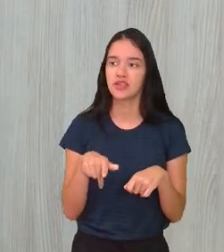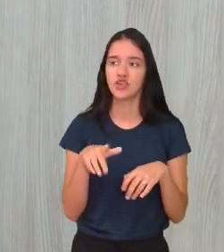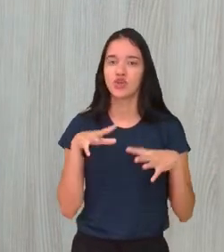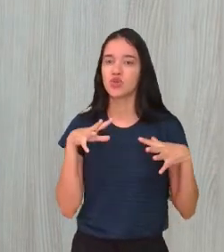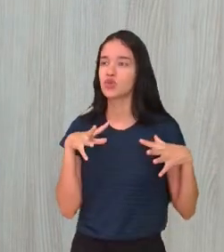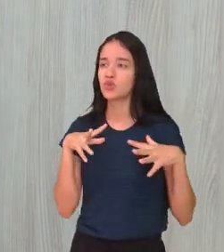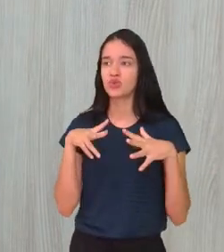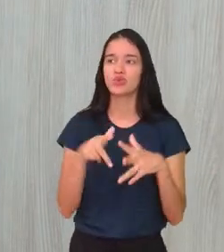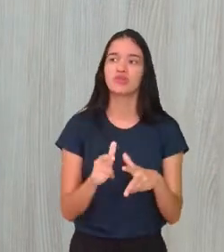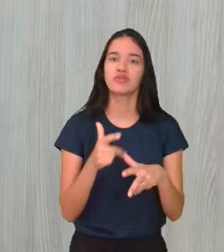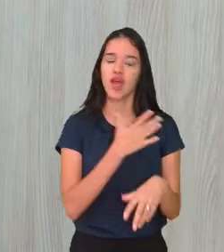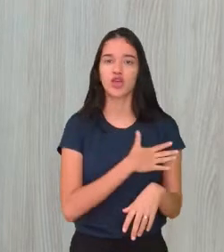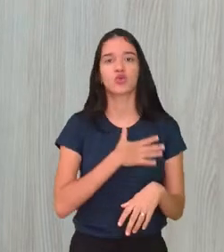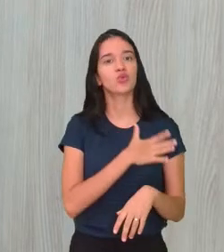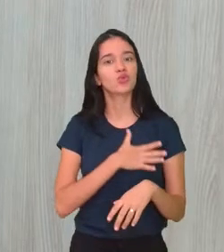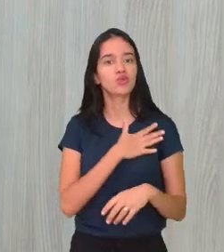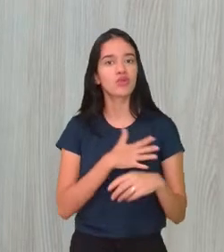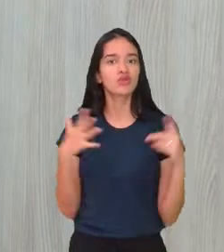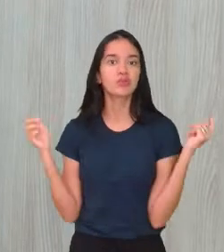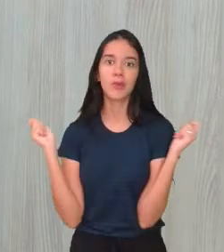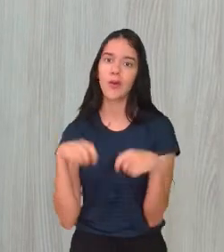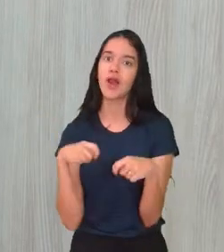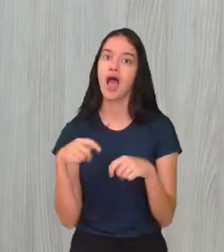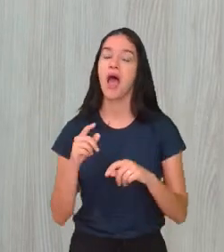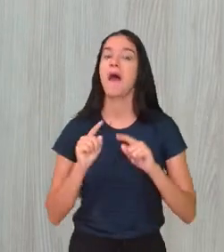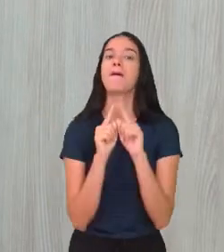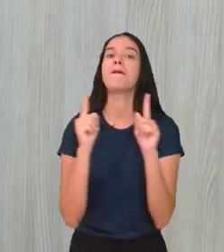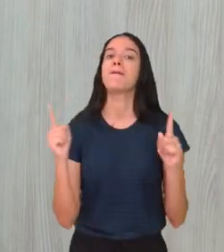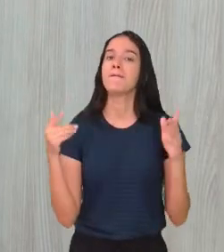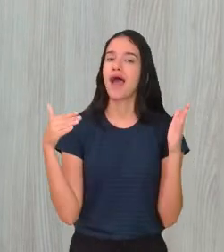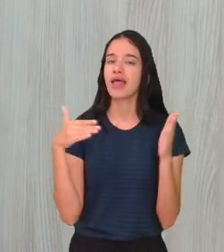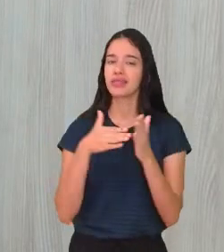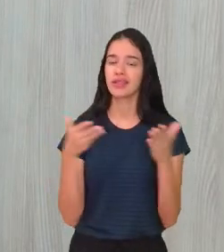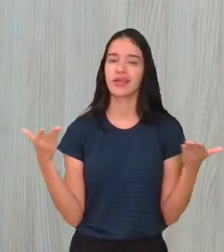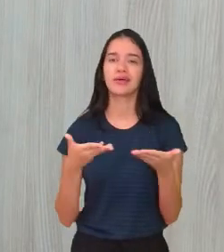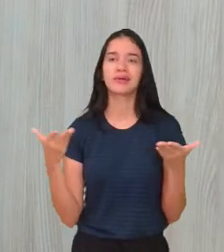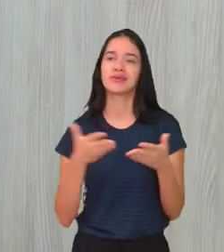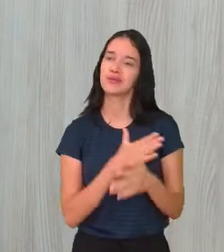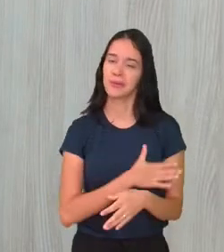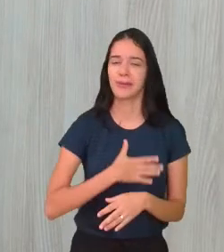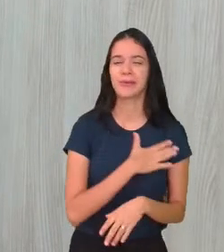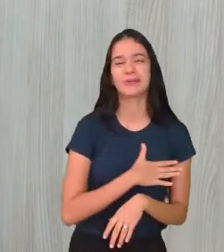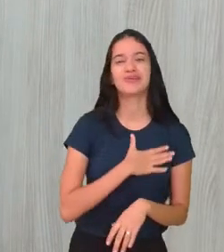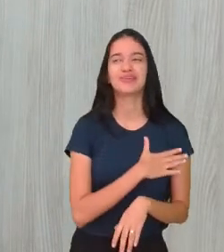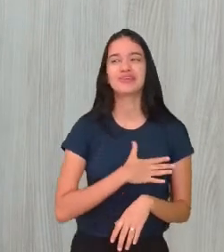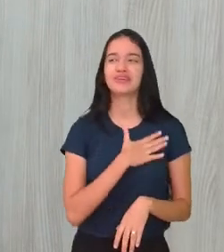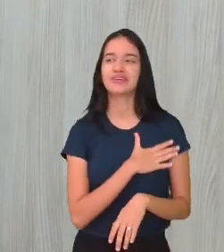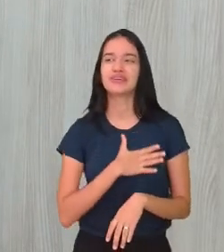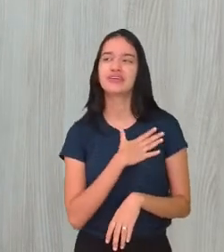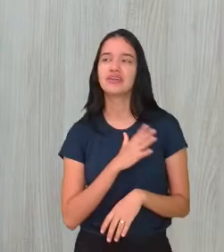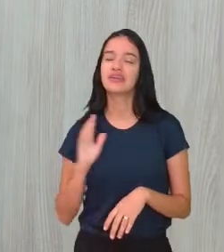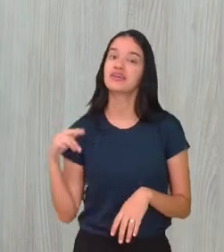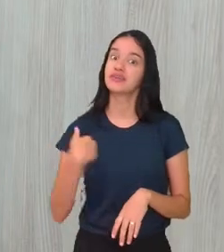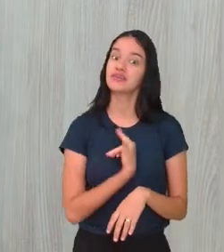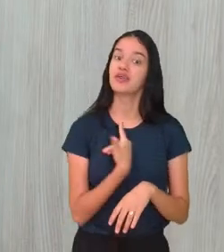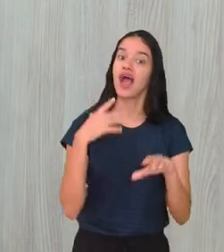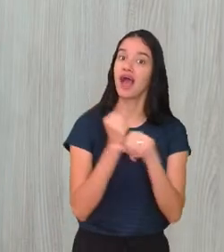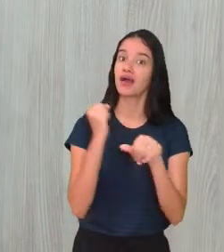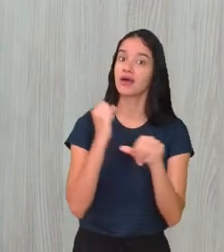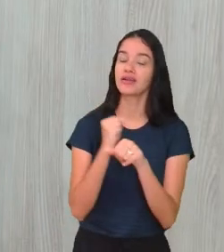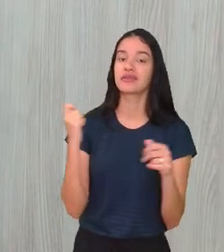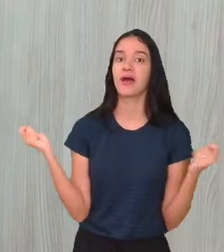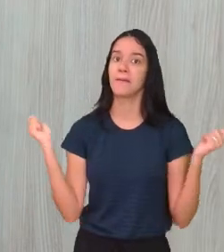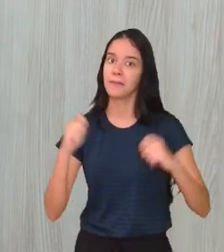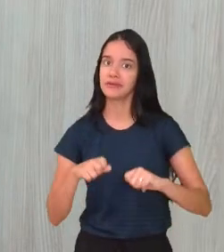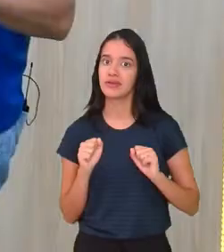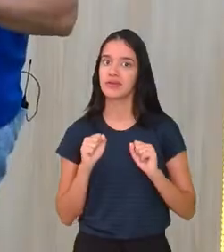mundo vai gostar de todas as possibilidades, mas até agora estou gostando. A gente está calculando as possibilidades